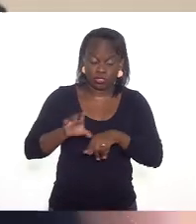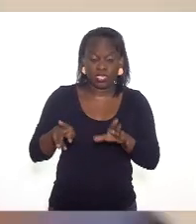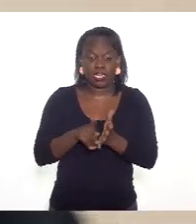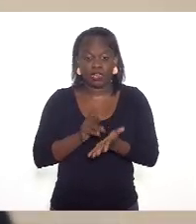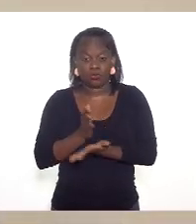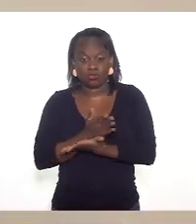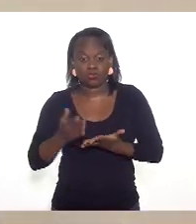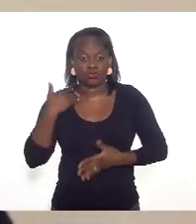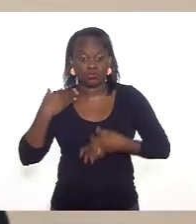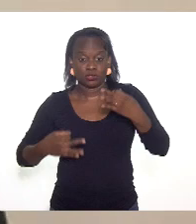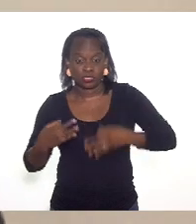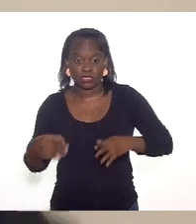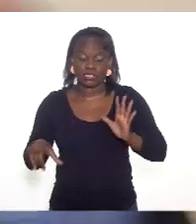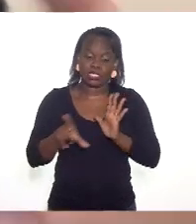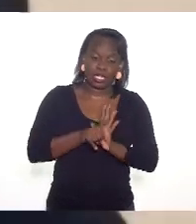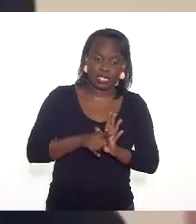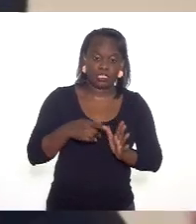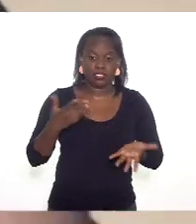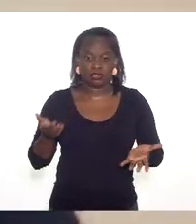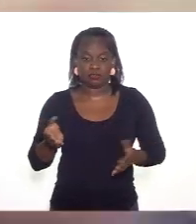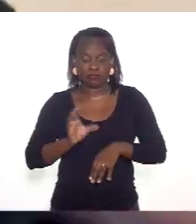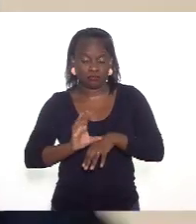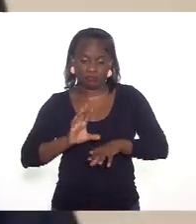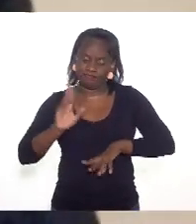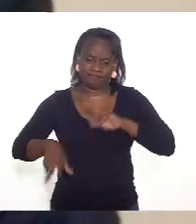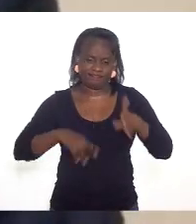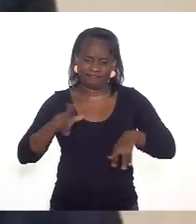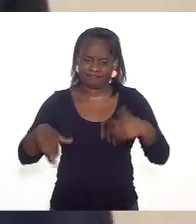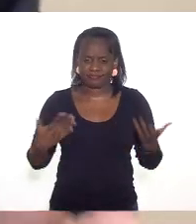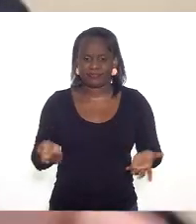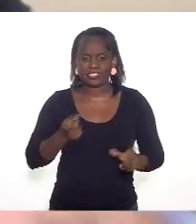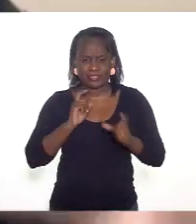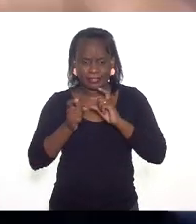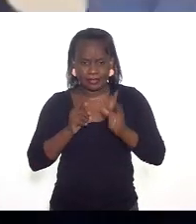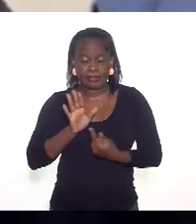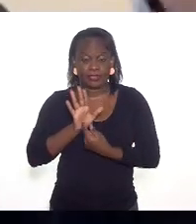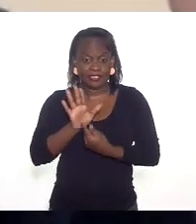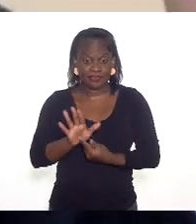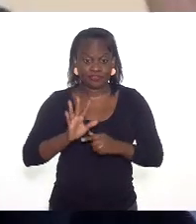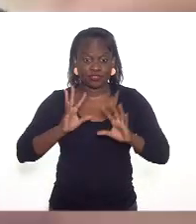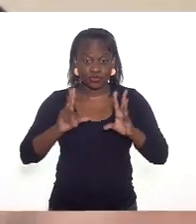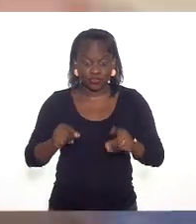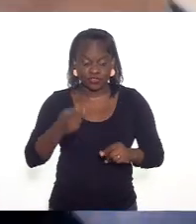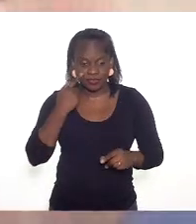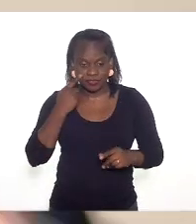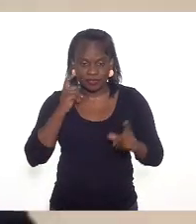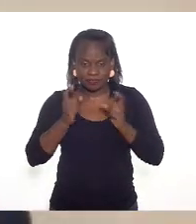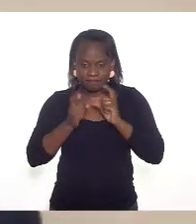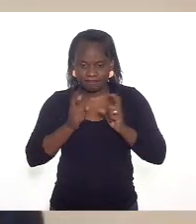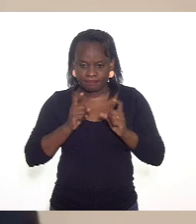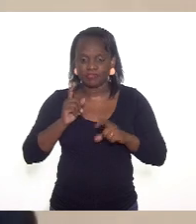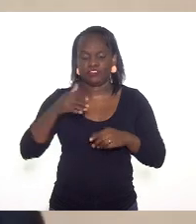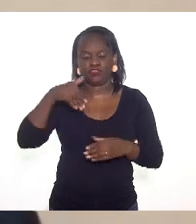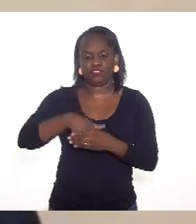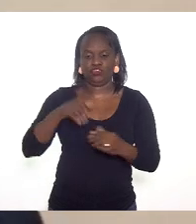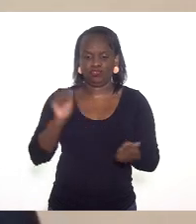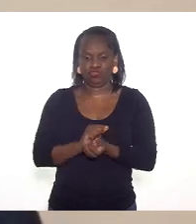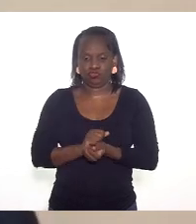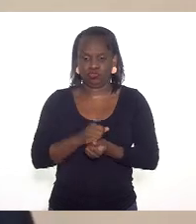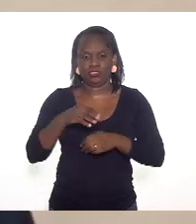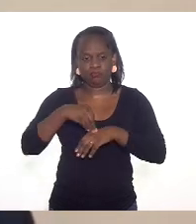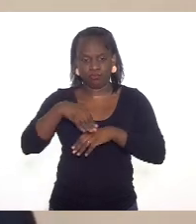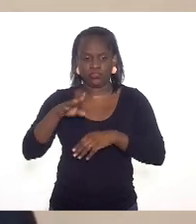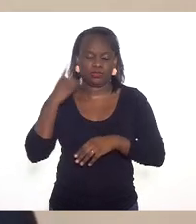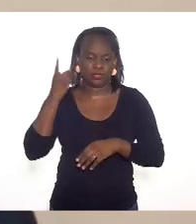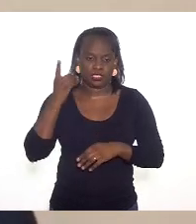injurídicas, constitucionais e ilegais ou legais. E, enfim, esse debate eles vão apresentar, todos vão ler o parecer e votarmos juntos para encaminhar para o